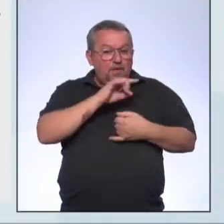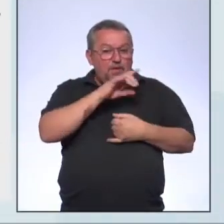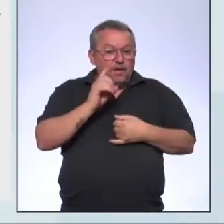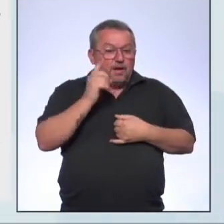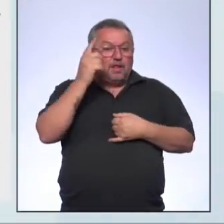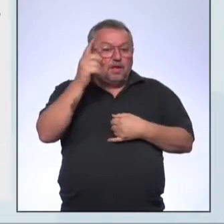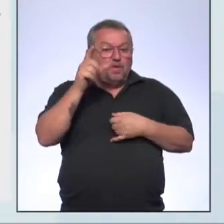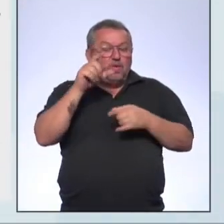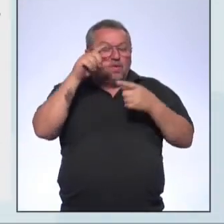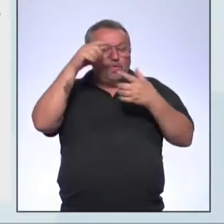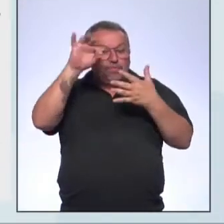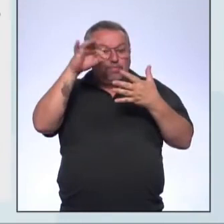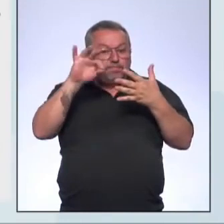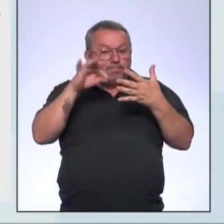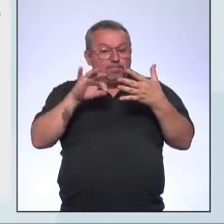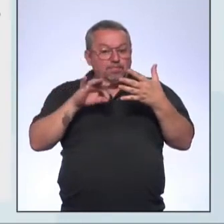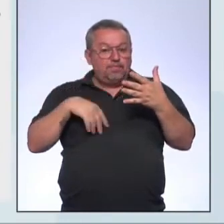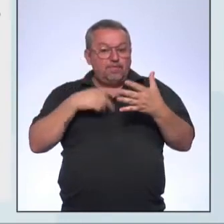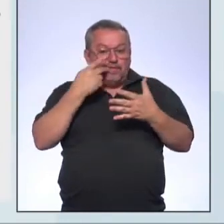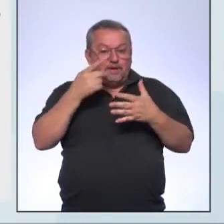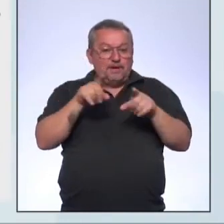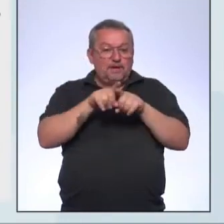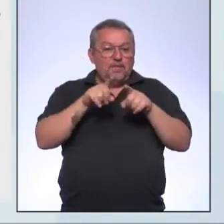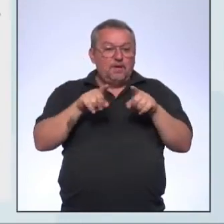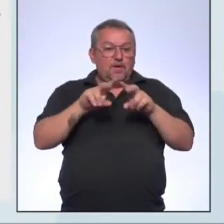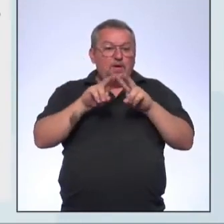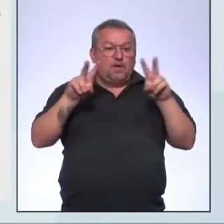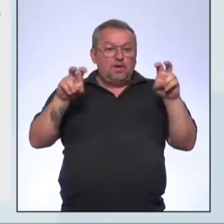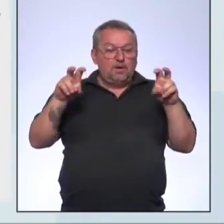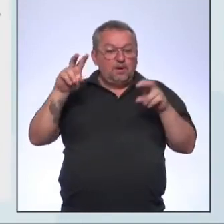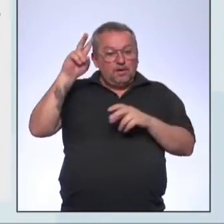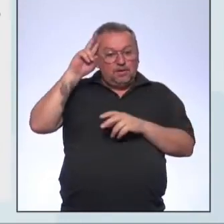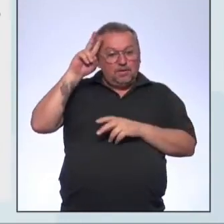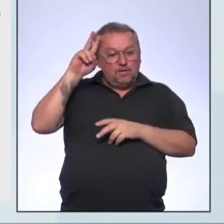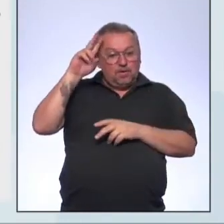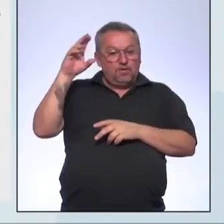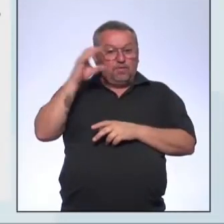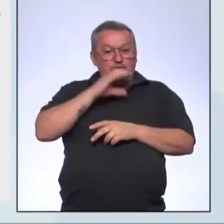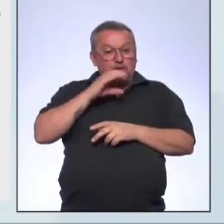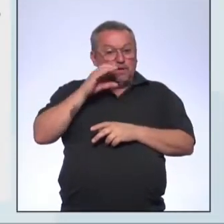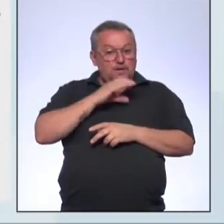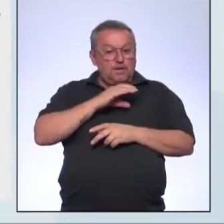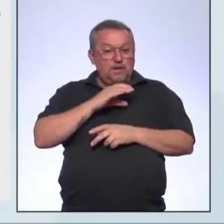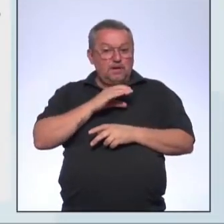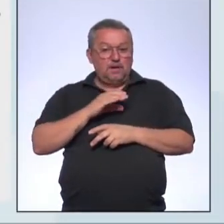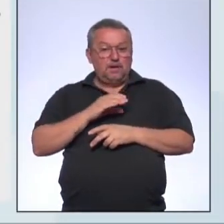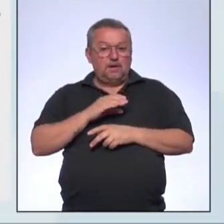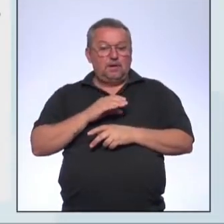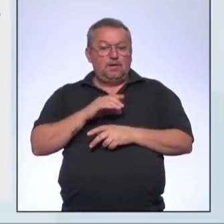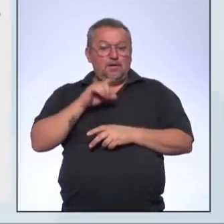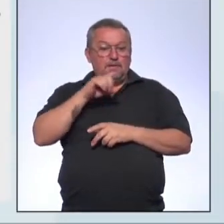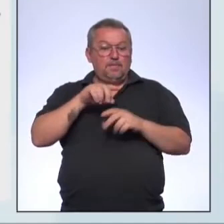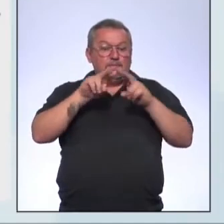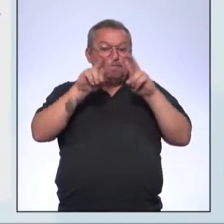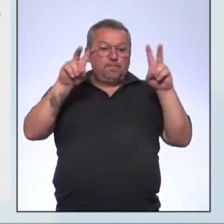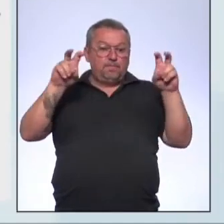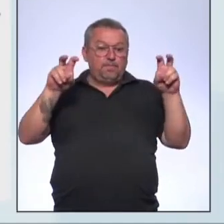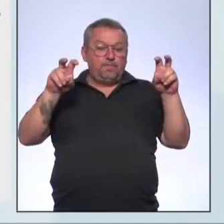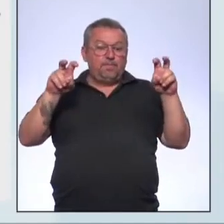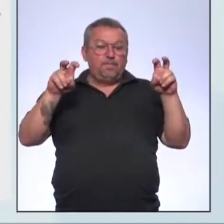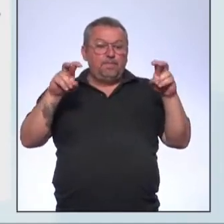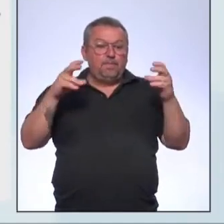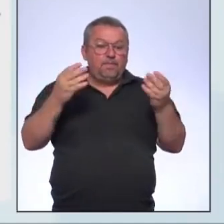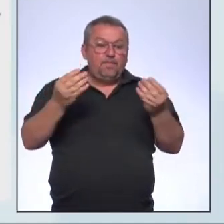daqueles tópicos vai falar. E olha o título, Historical Emergencies. Esse tema, esse título, vai